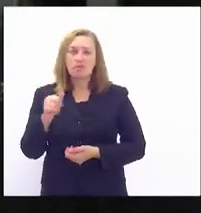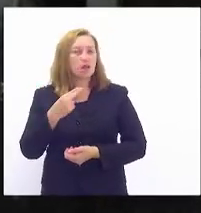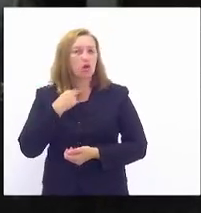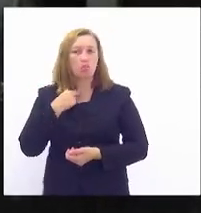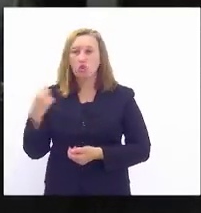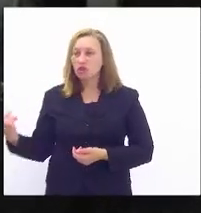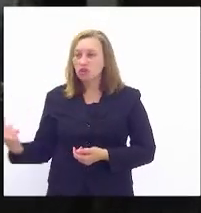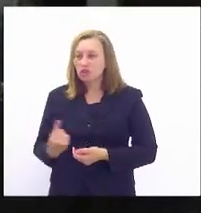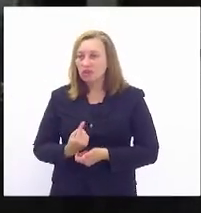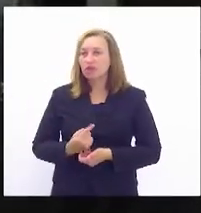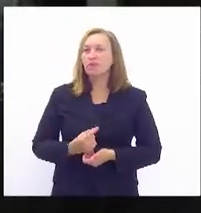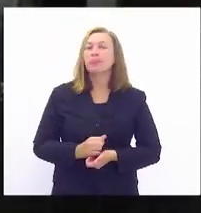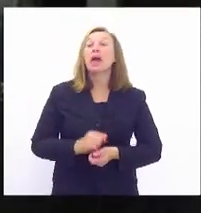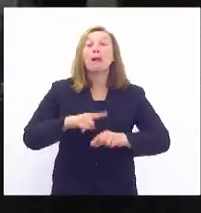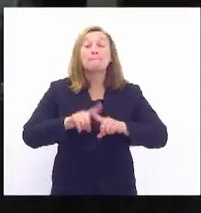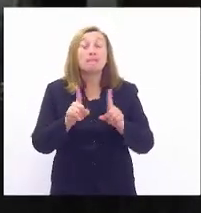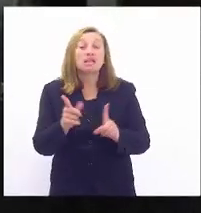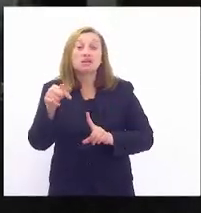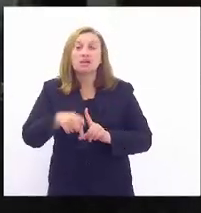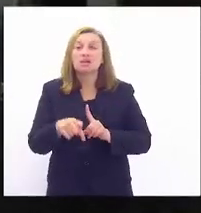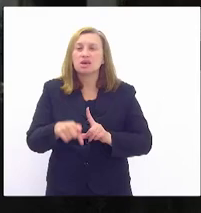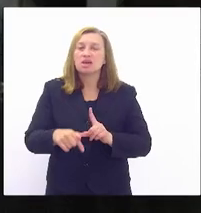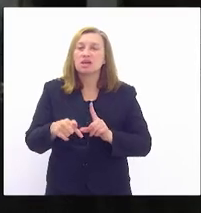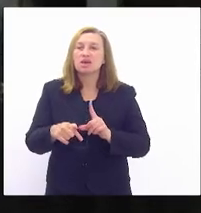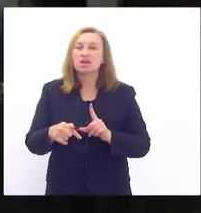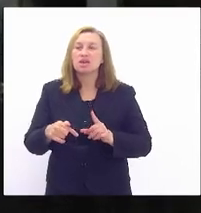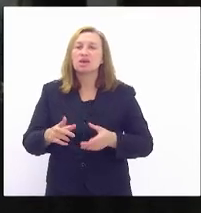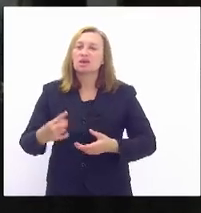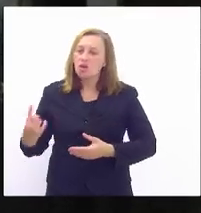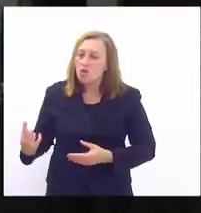fazer presente, mas aqui eu venho externar